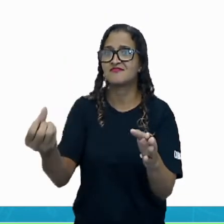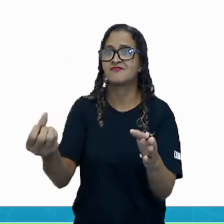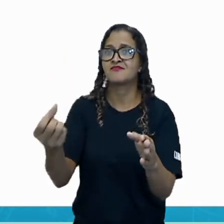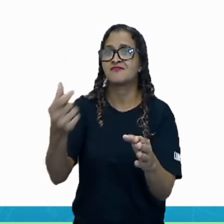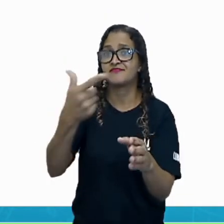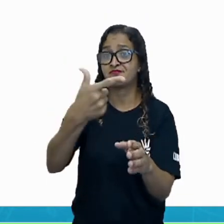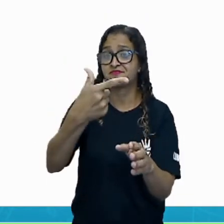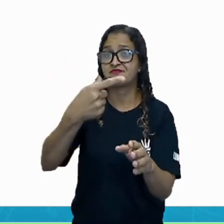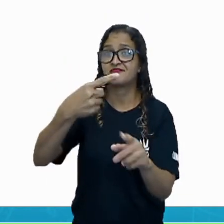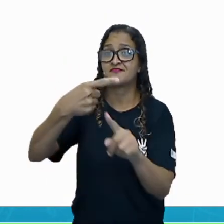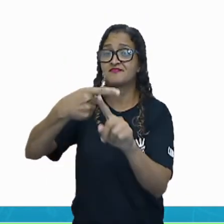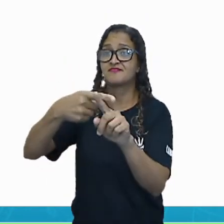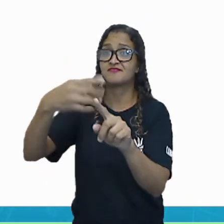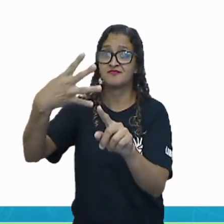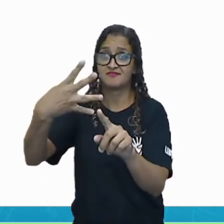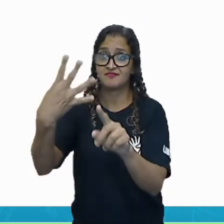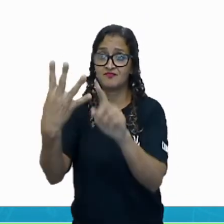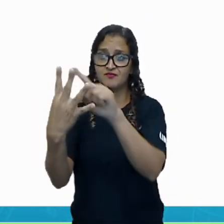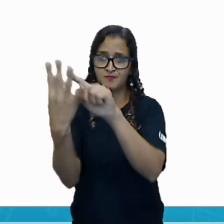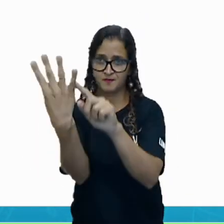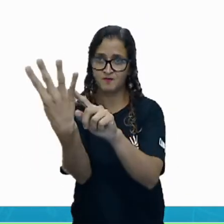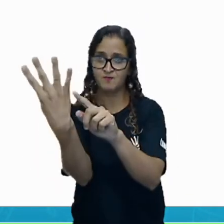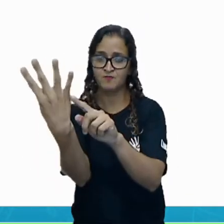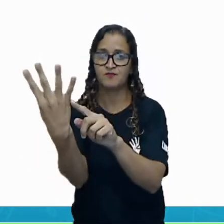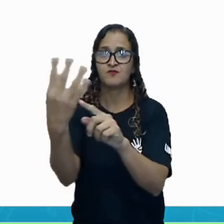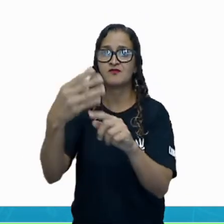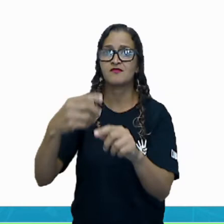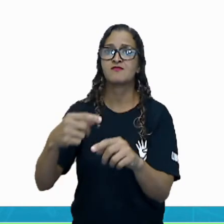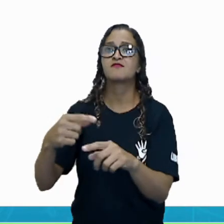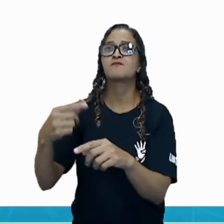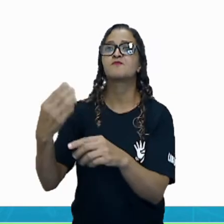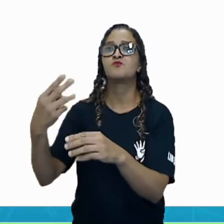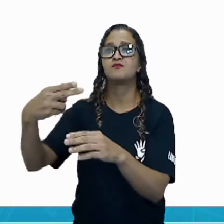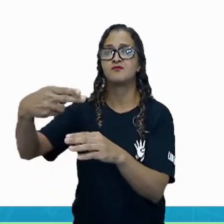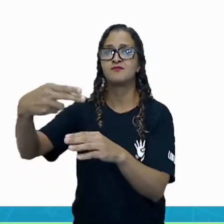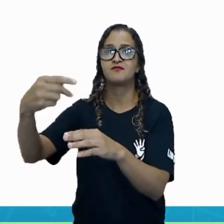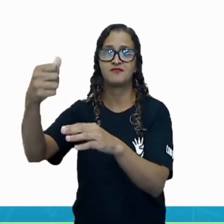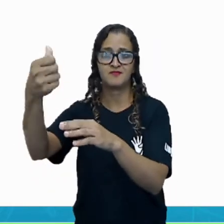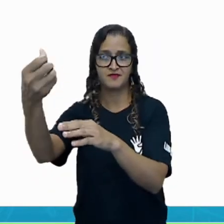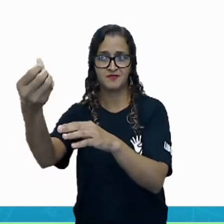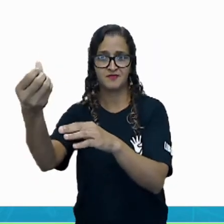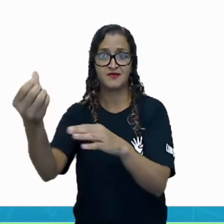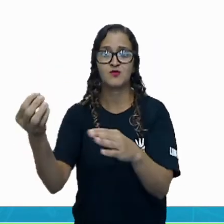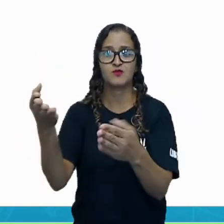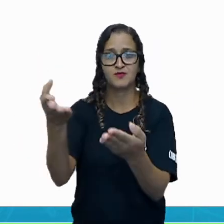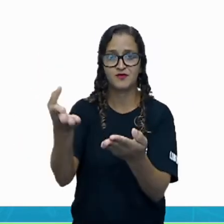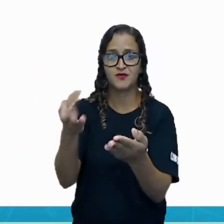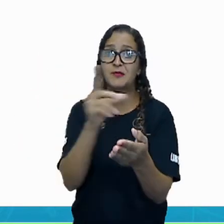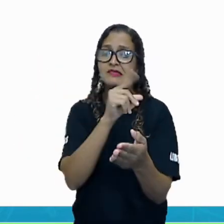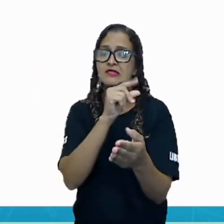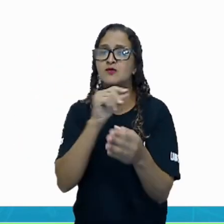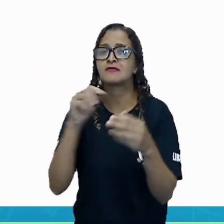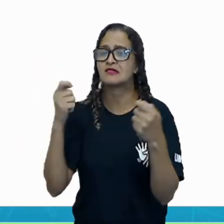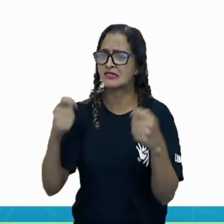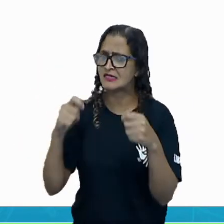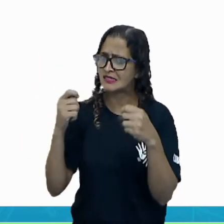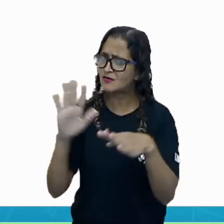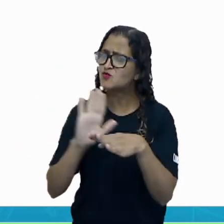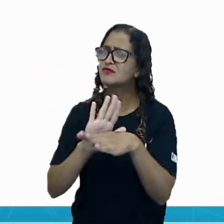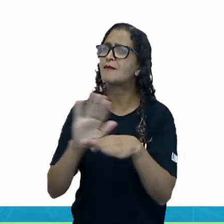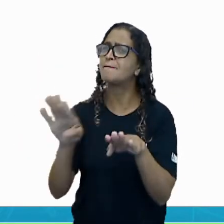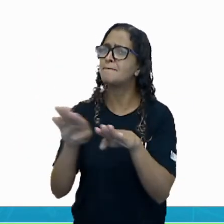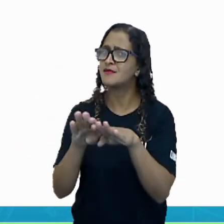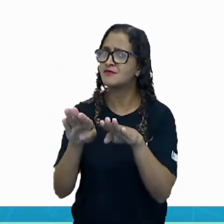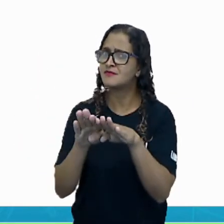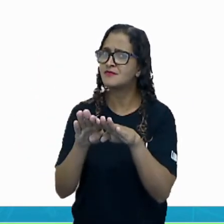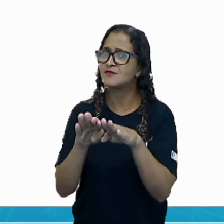de 2 mais 4 é igual a 6. E agora, vamos ajudar o periquito? Vocês já descobriram? A professora está em